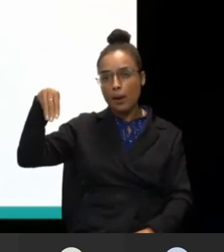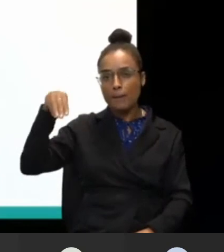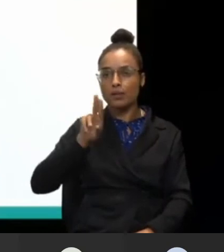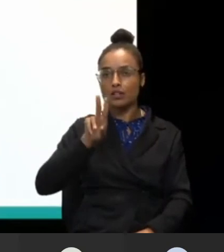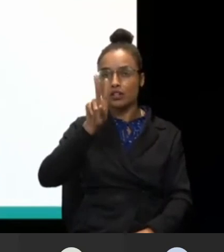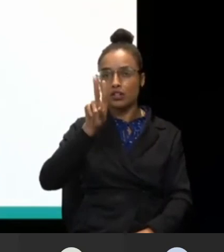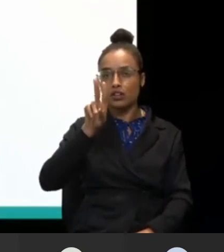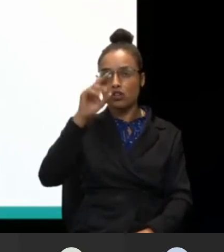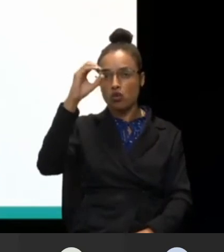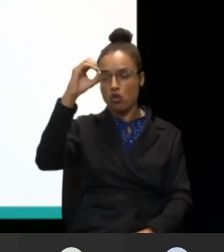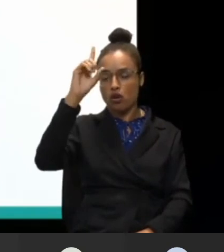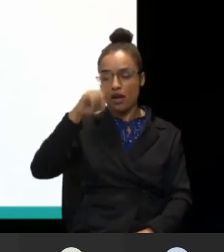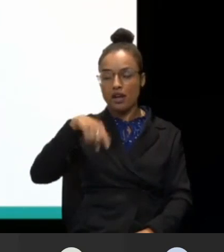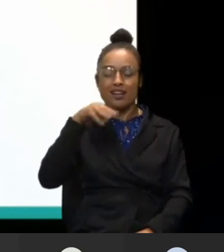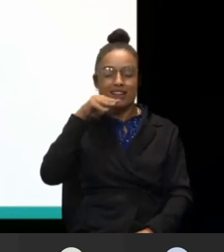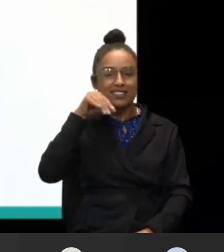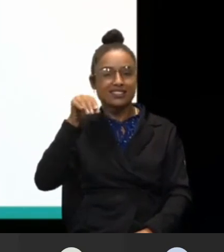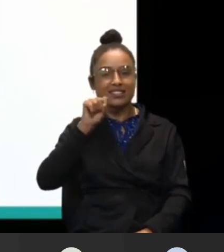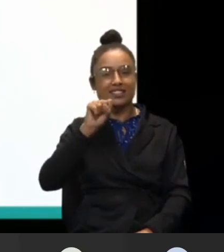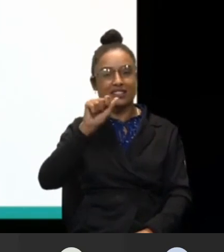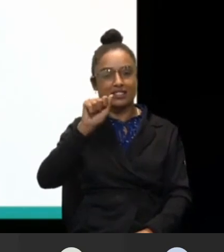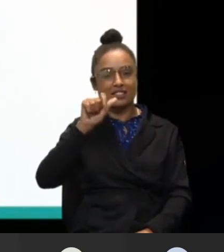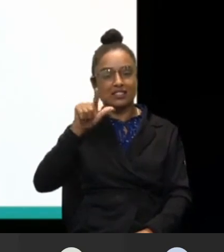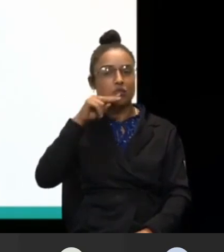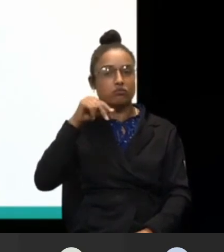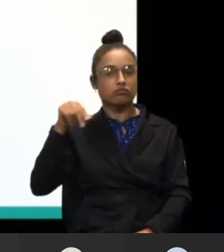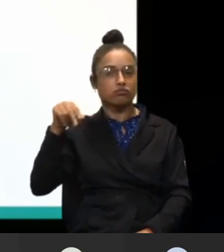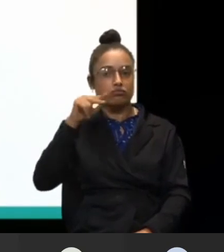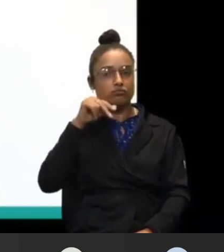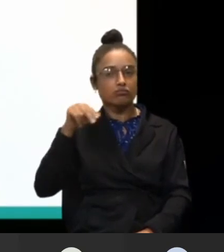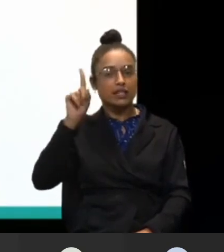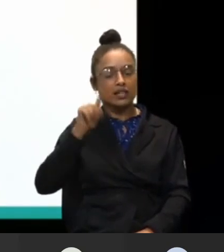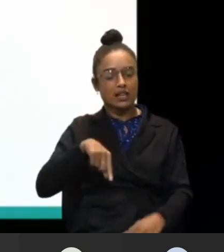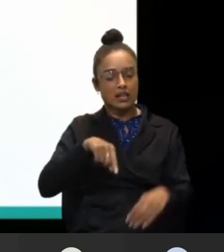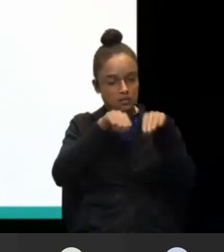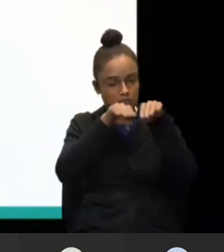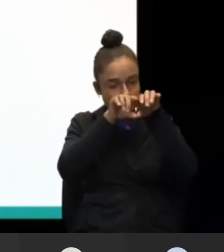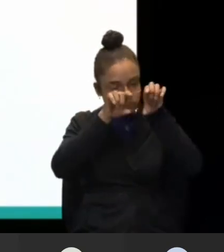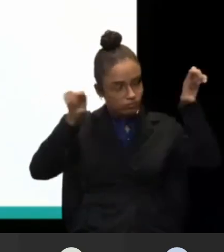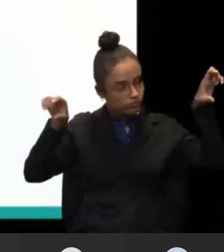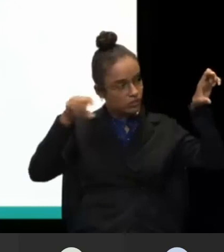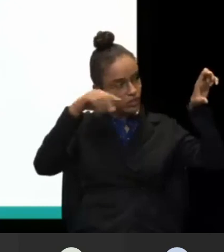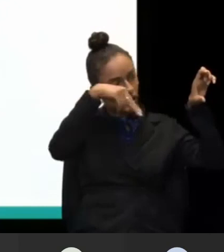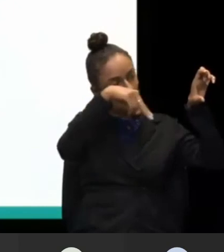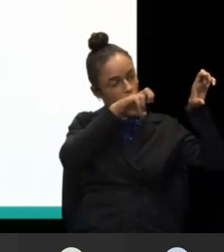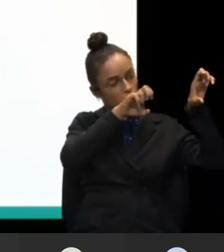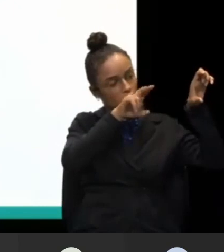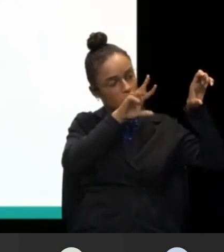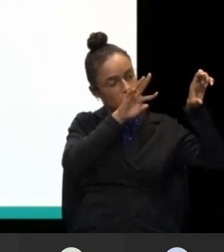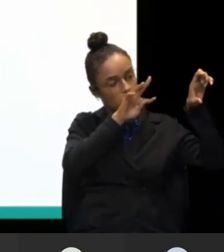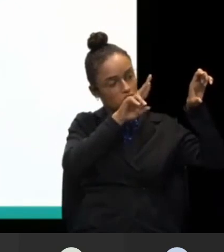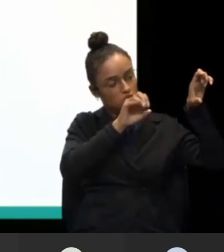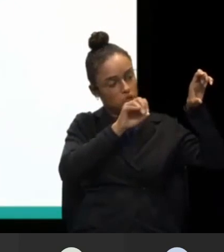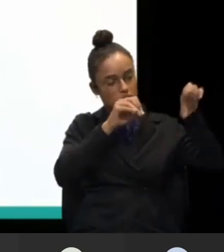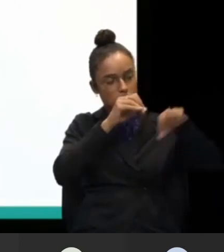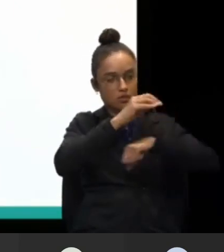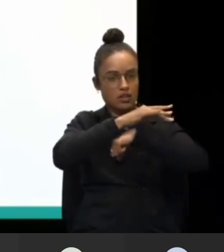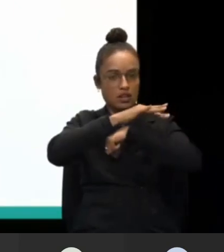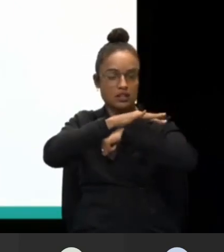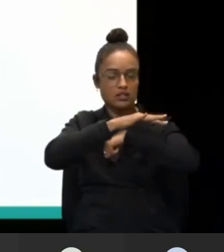como neutralização. Está ocorrendo a neutralização do ácido. Nós estamos titulando a base e essa base